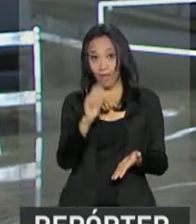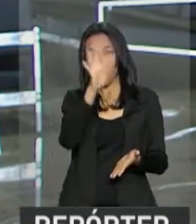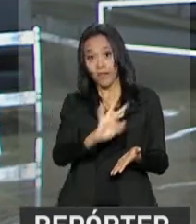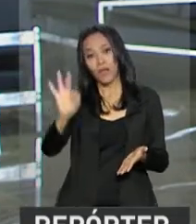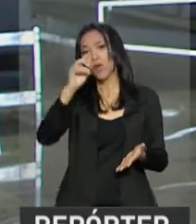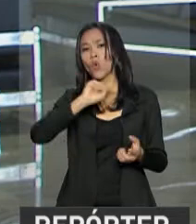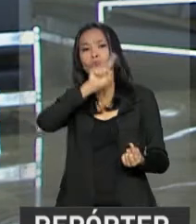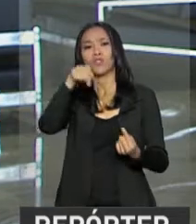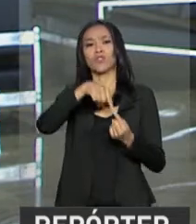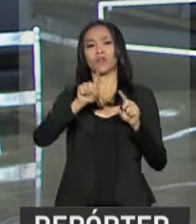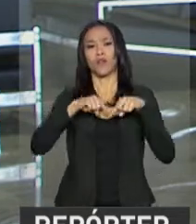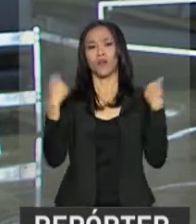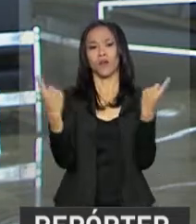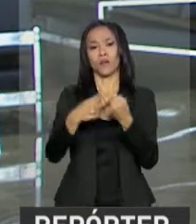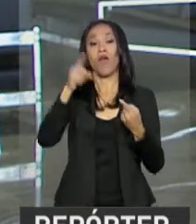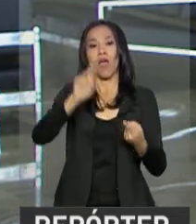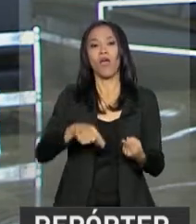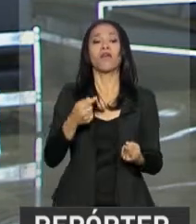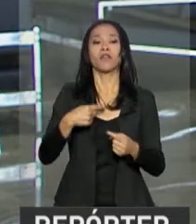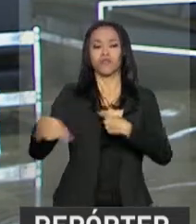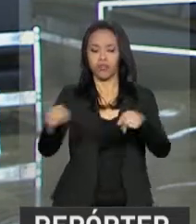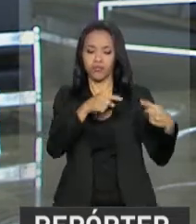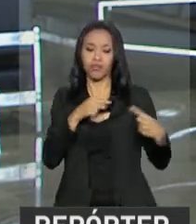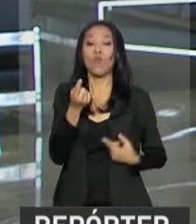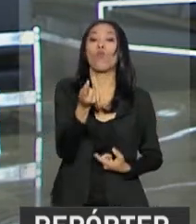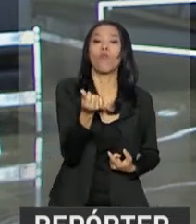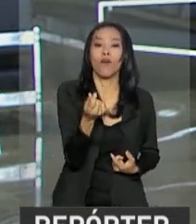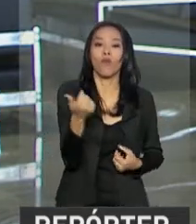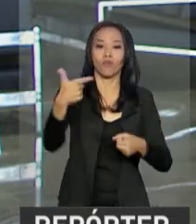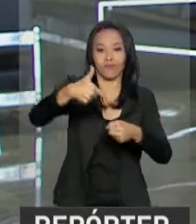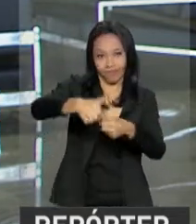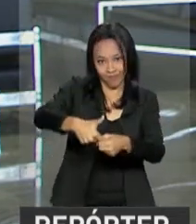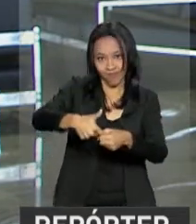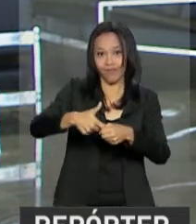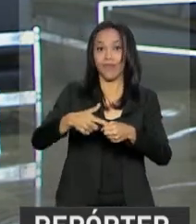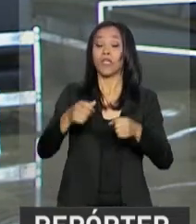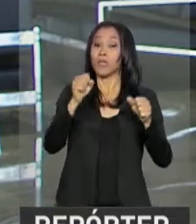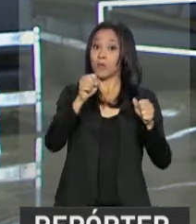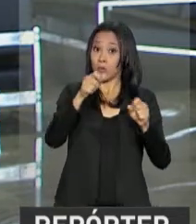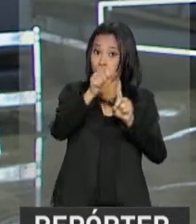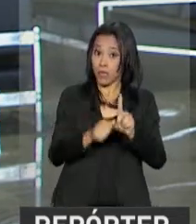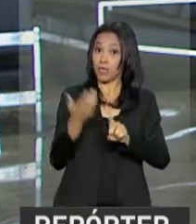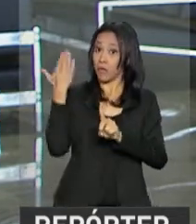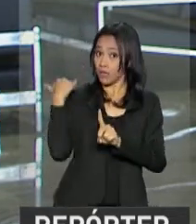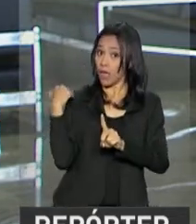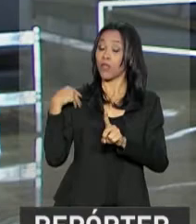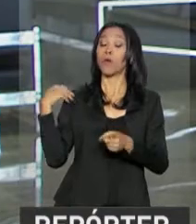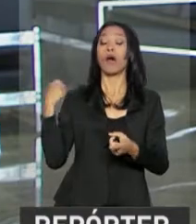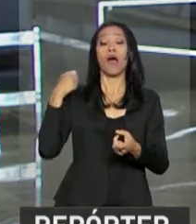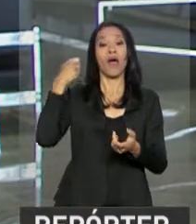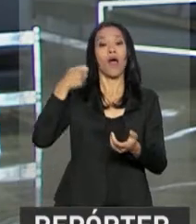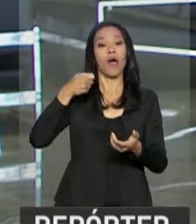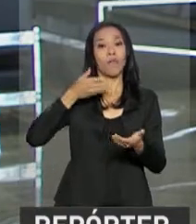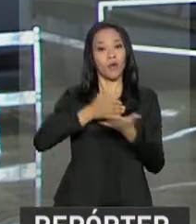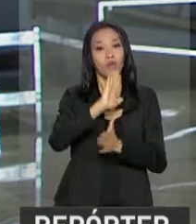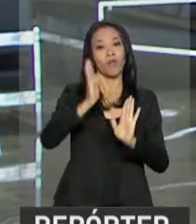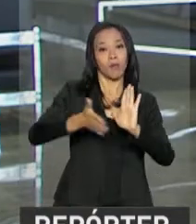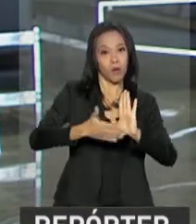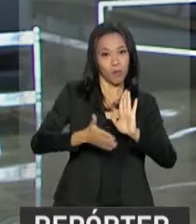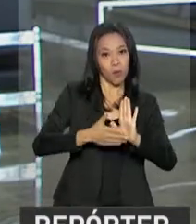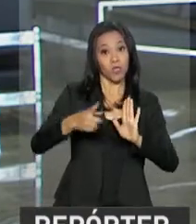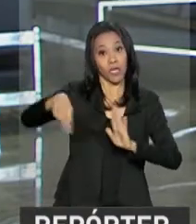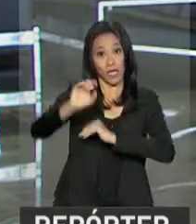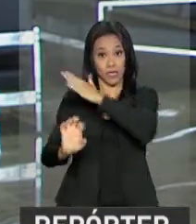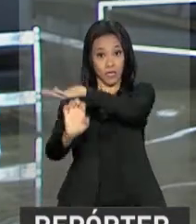combustíveis na noite desta quarta-feira a câmara dos deputados aprovou a proposta que reunirá folha de pagamento de empresas de